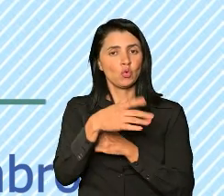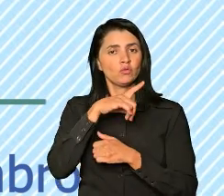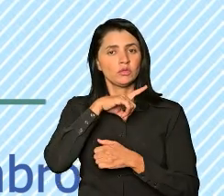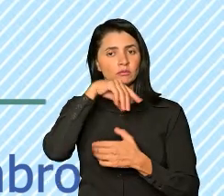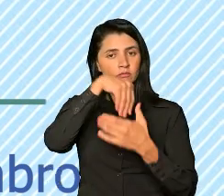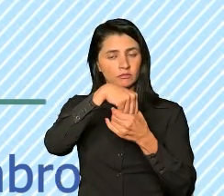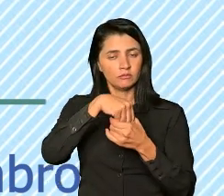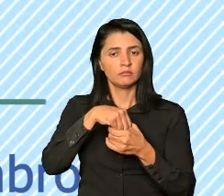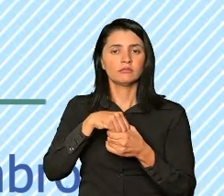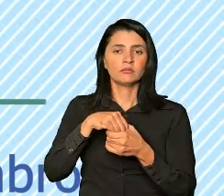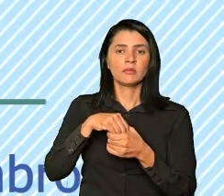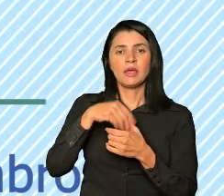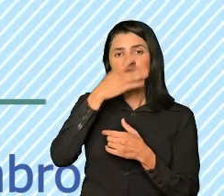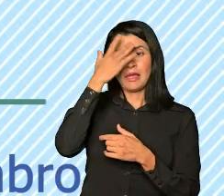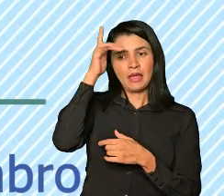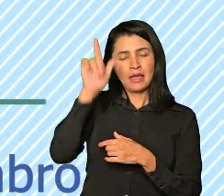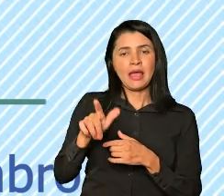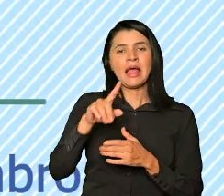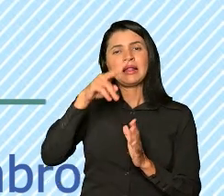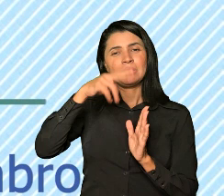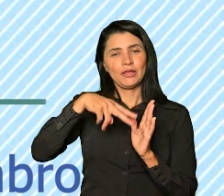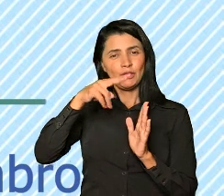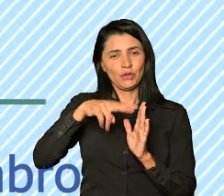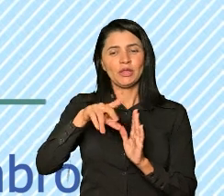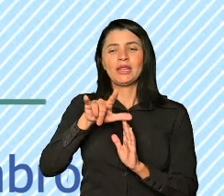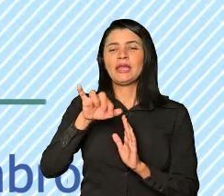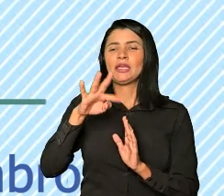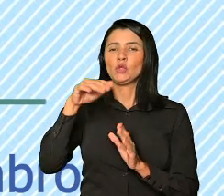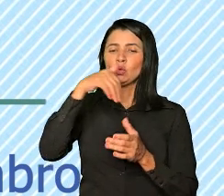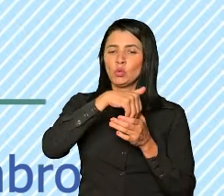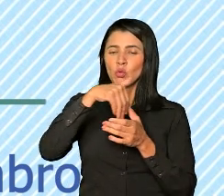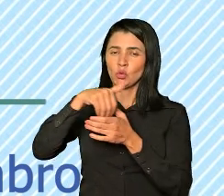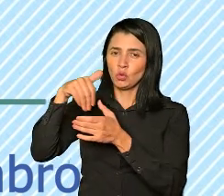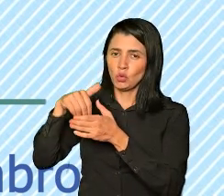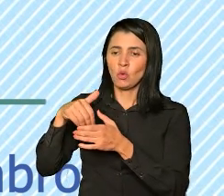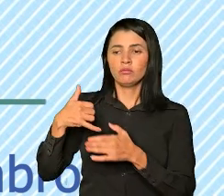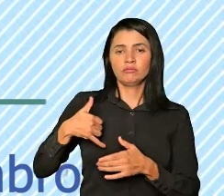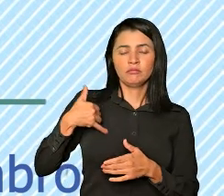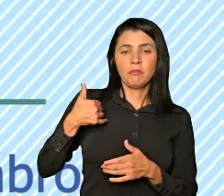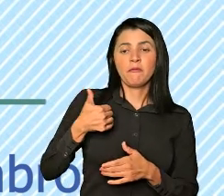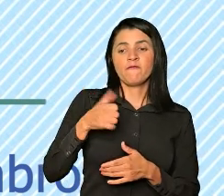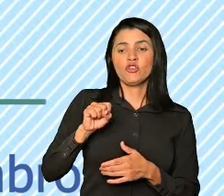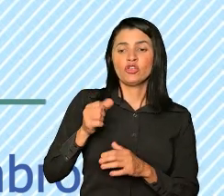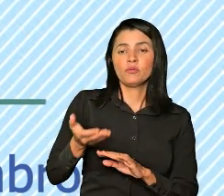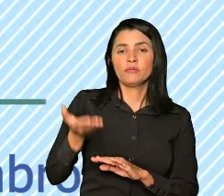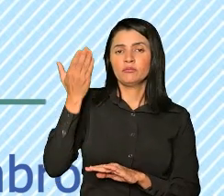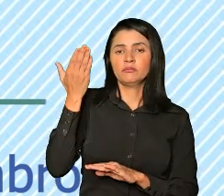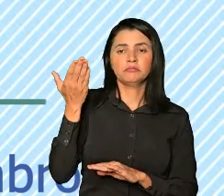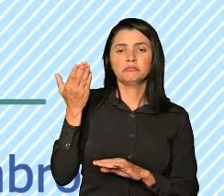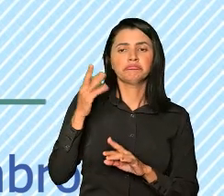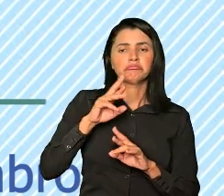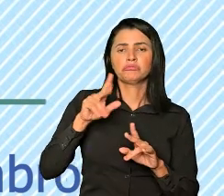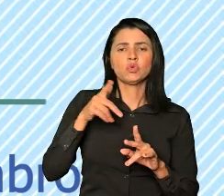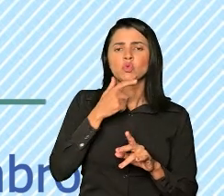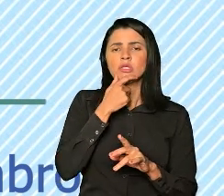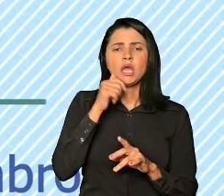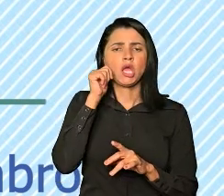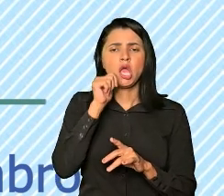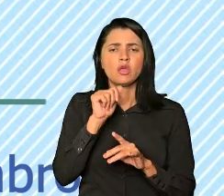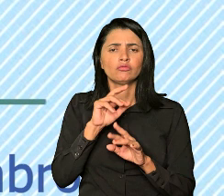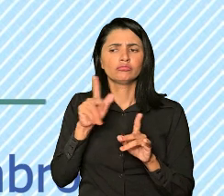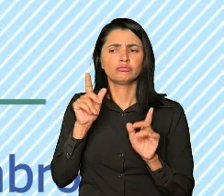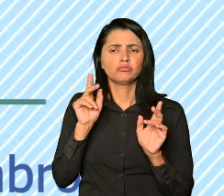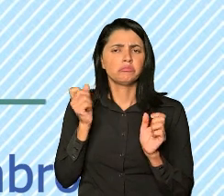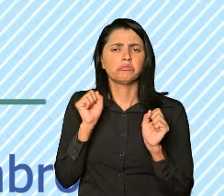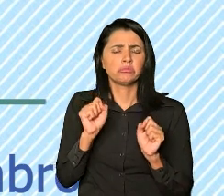É eleitor cidadão maior de 21 anos, sem distinção de sexo, alistado na forma deste